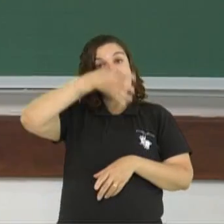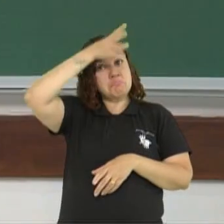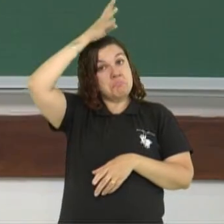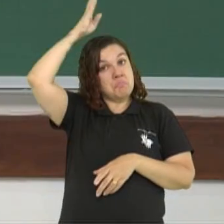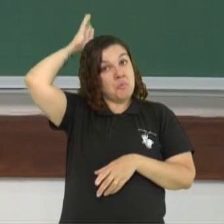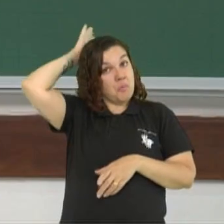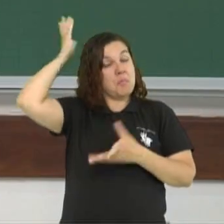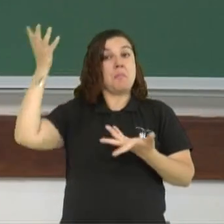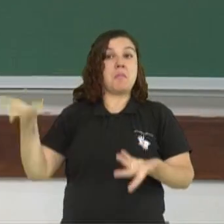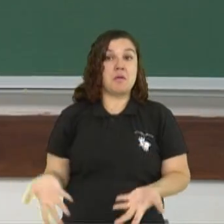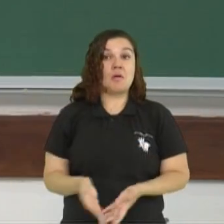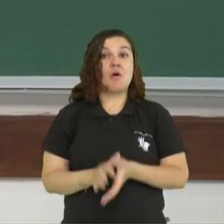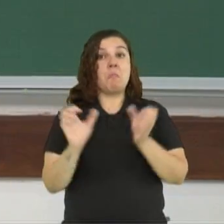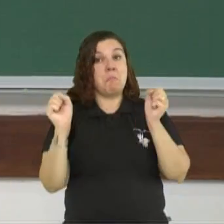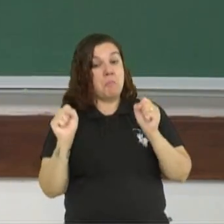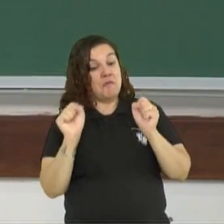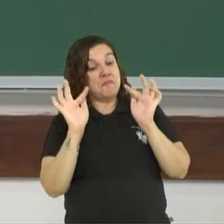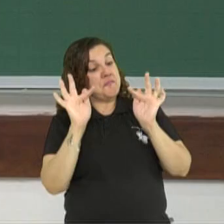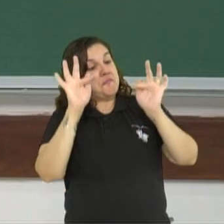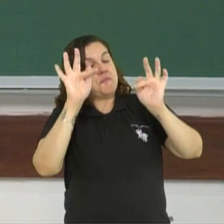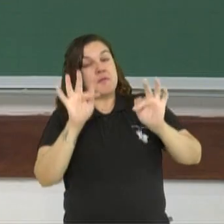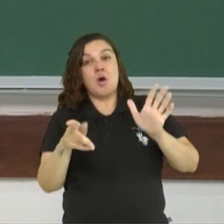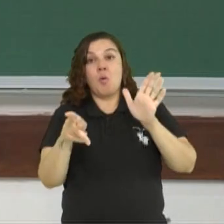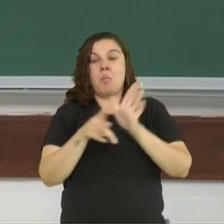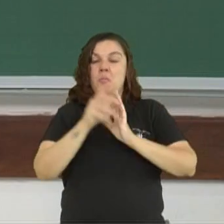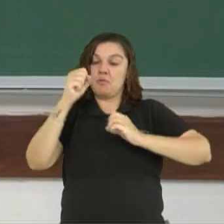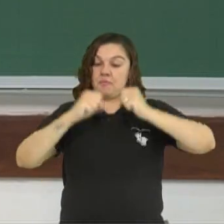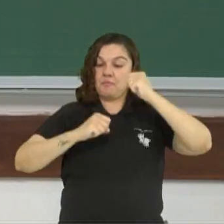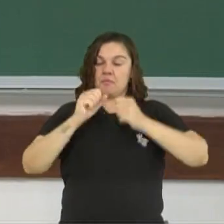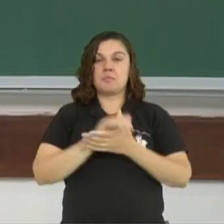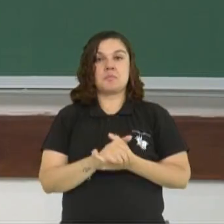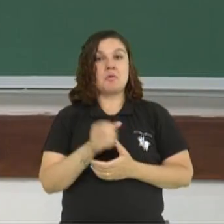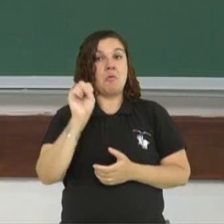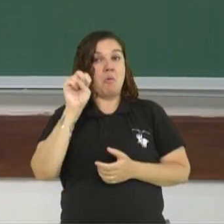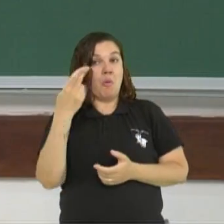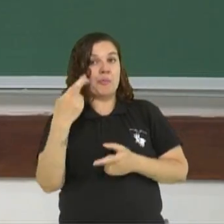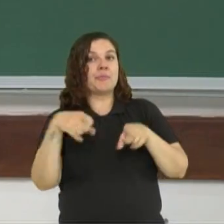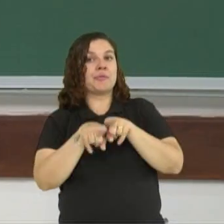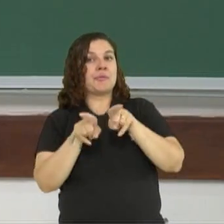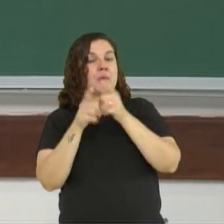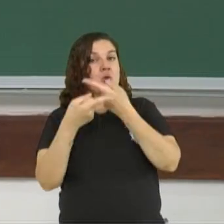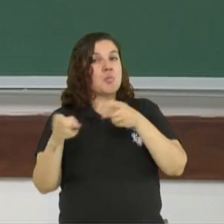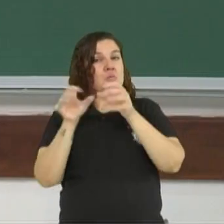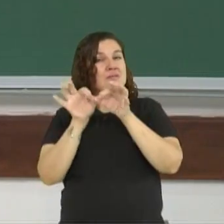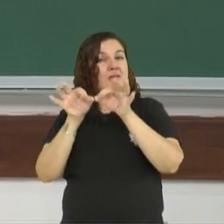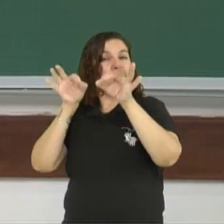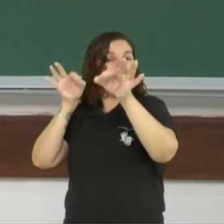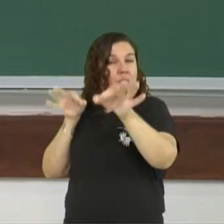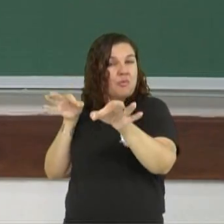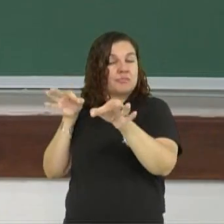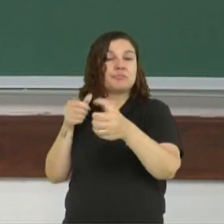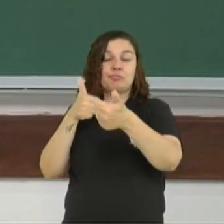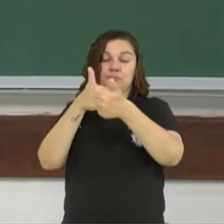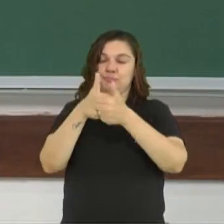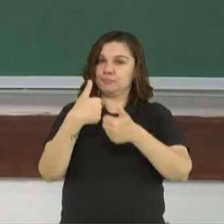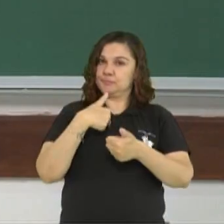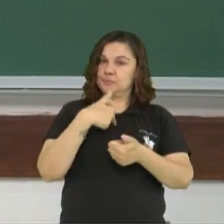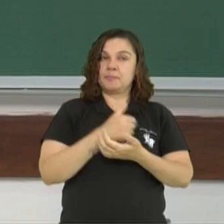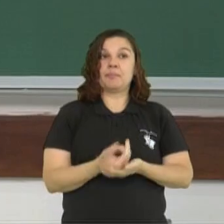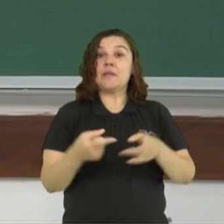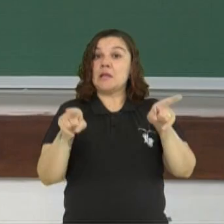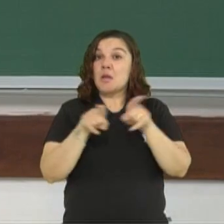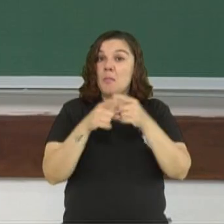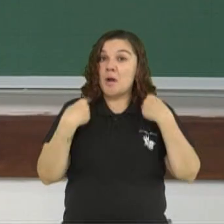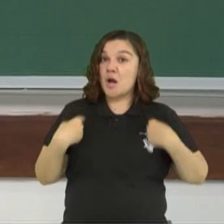pode ser o final do expediente de uma fábrica, ou esse som pode ser uma música que eu ouço ao longe ou perto de mim. E nós temos também